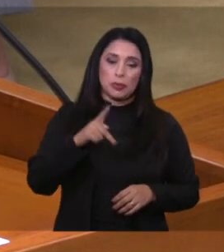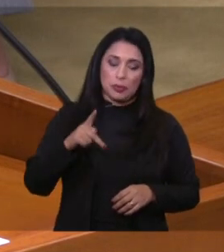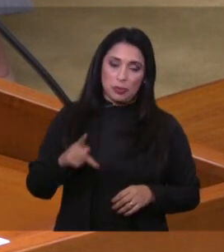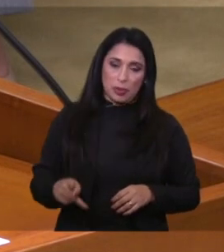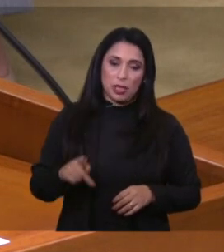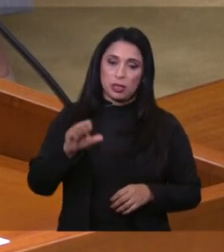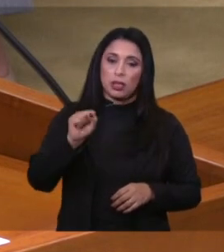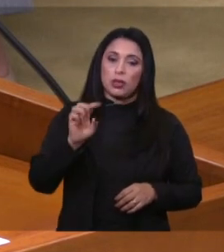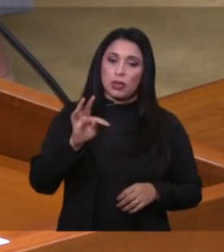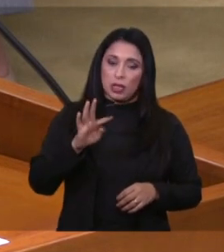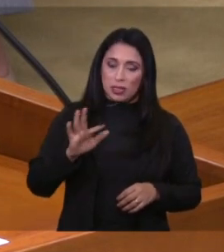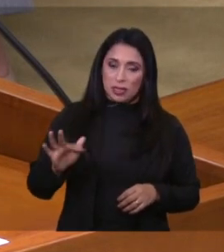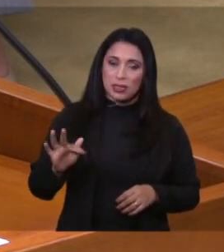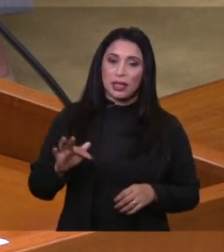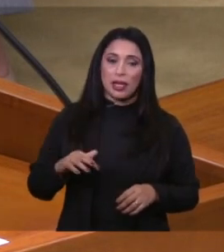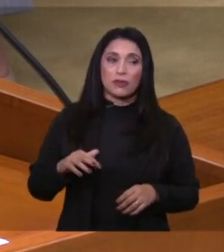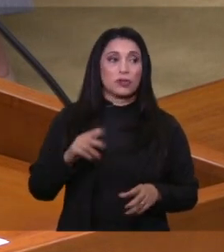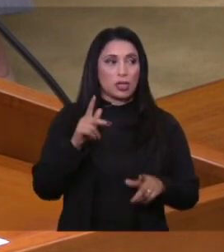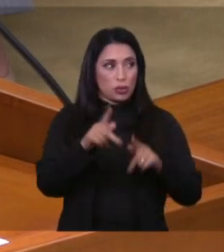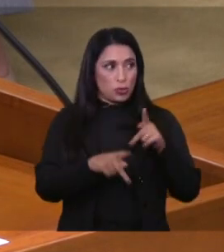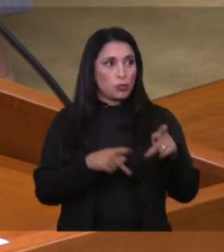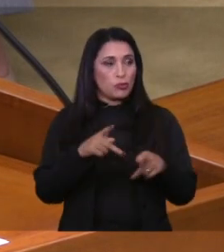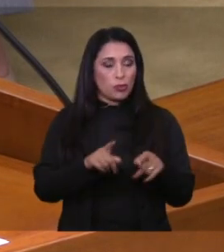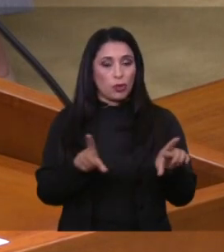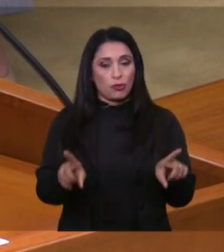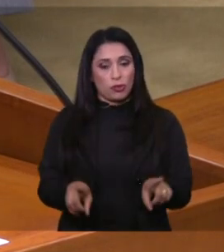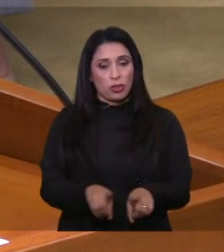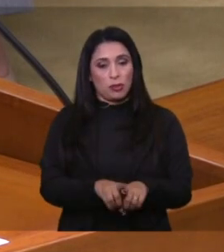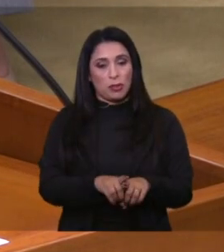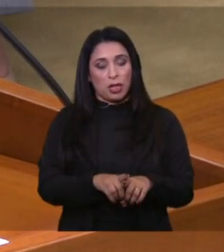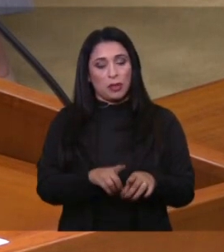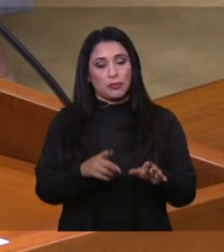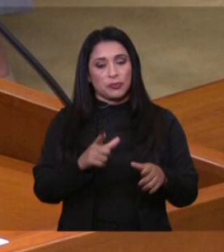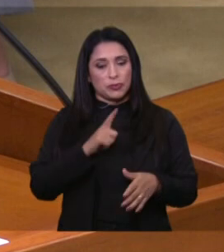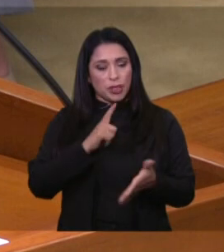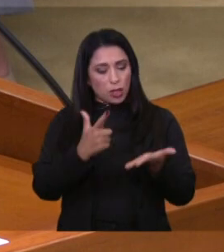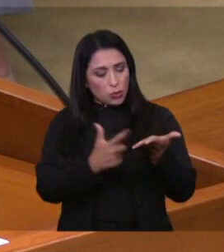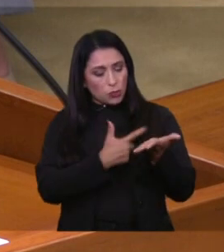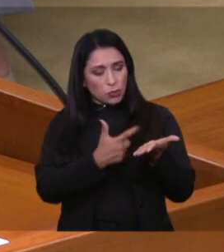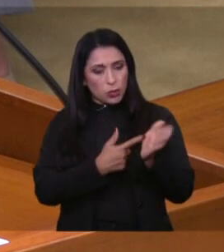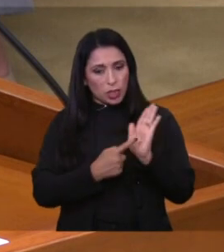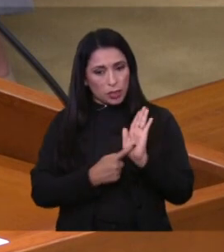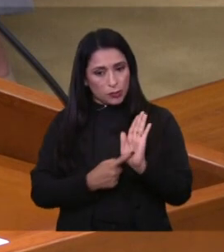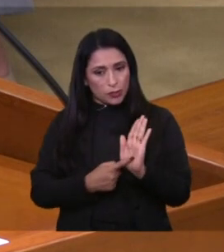que é nossa também. Esse é um livro, presidente.